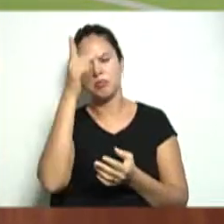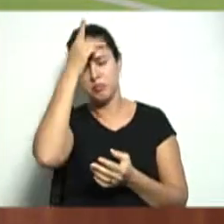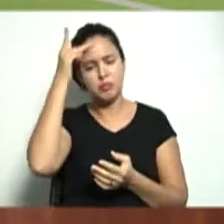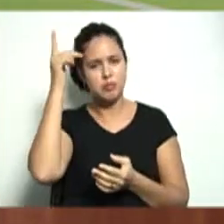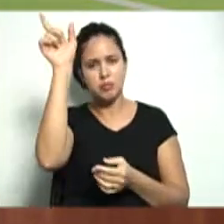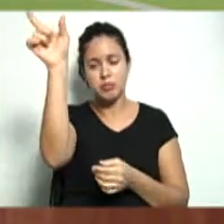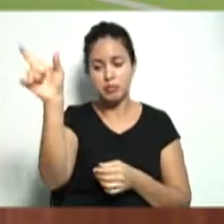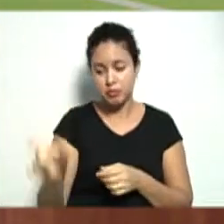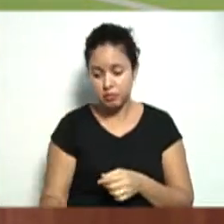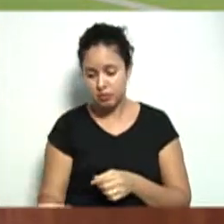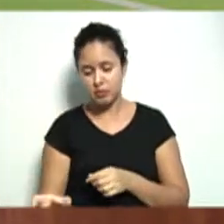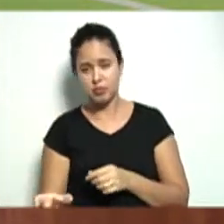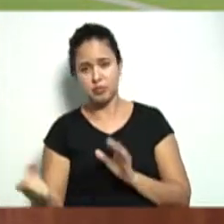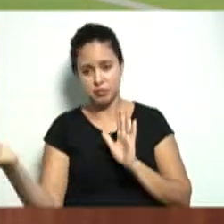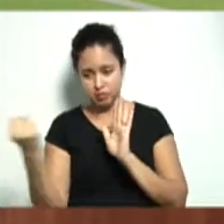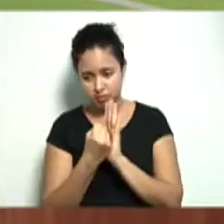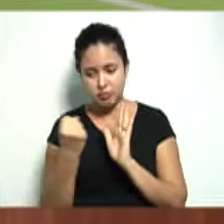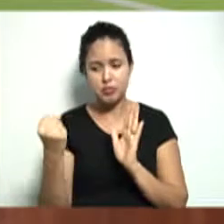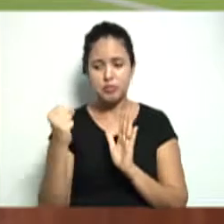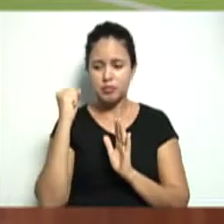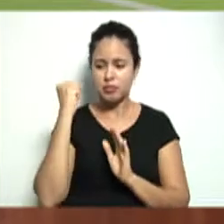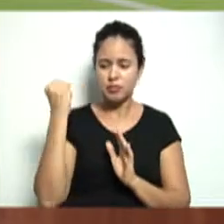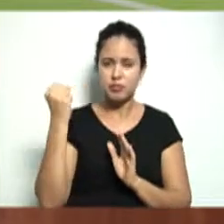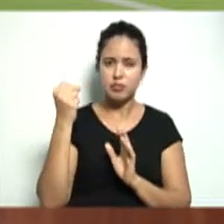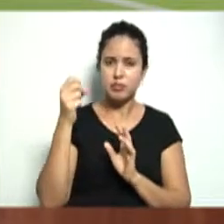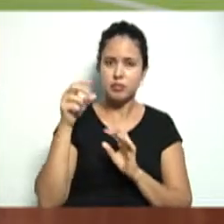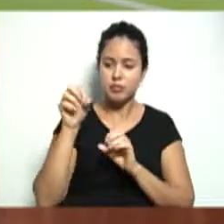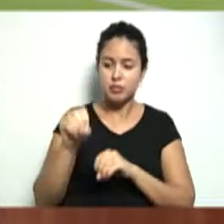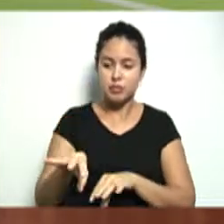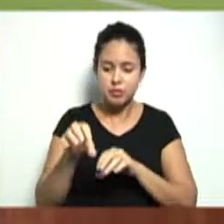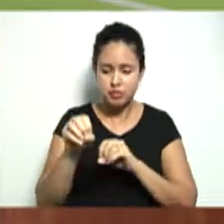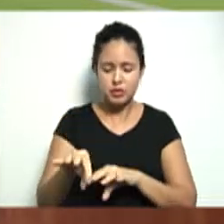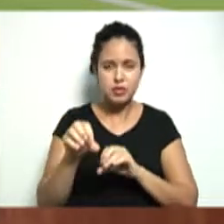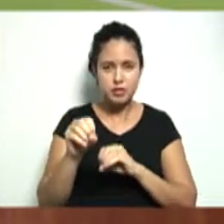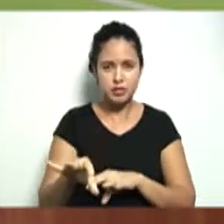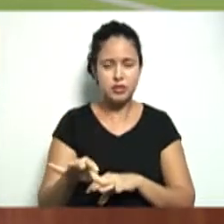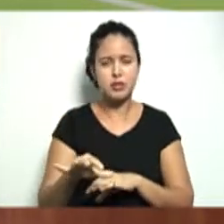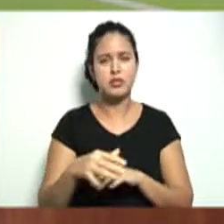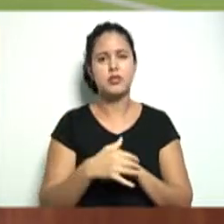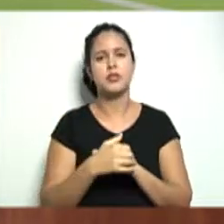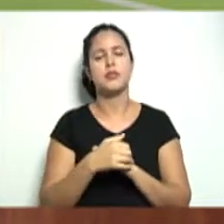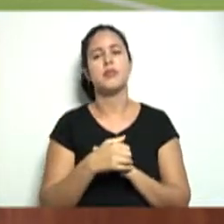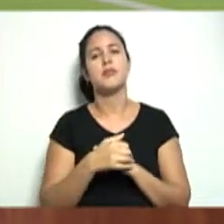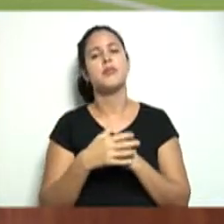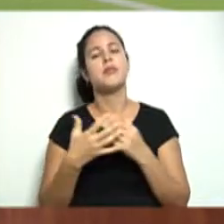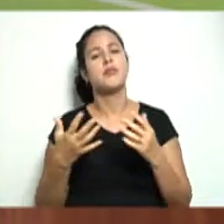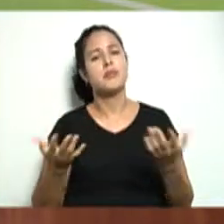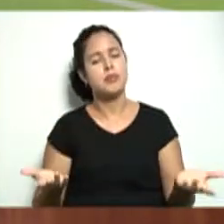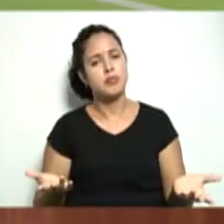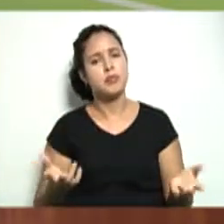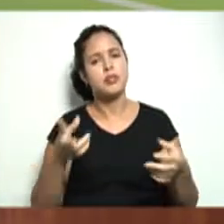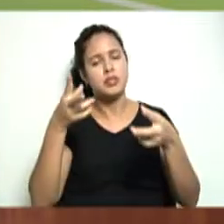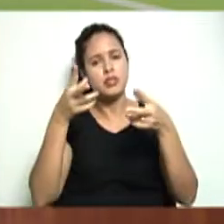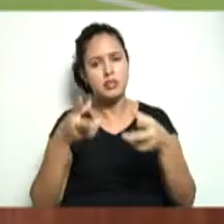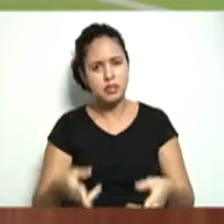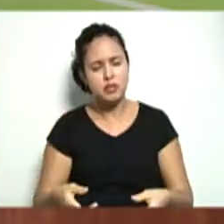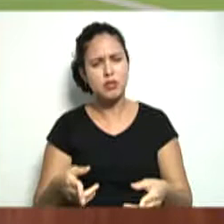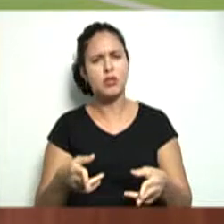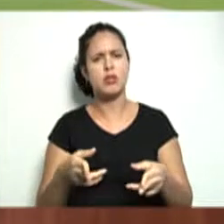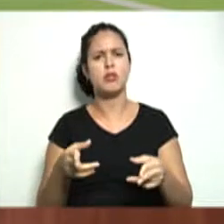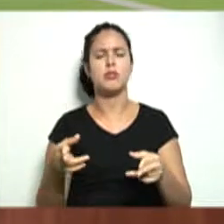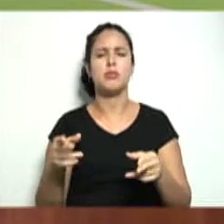te marcou com esse conhecimento, ensinou. Isto pode acontecer